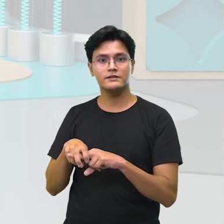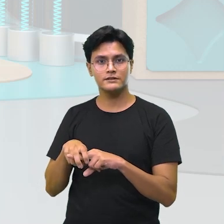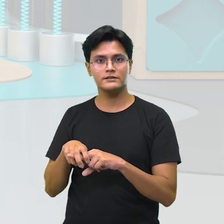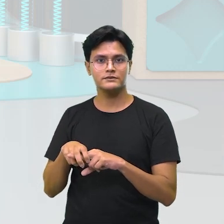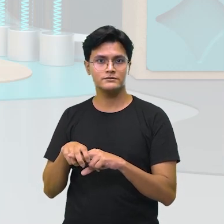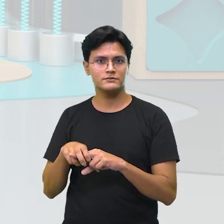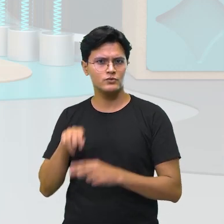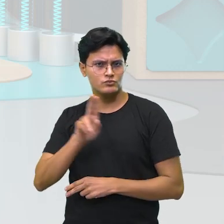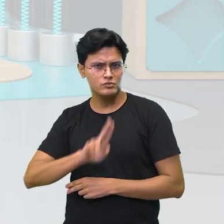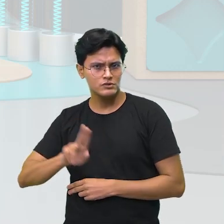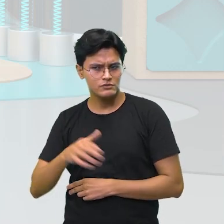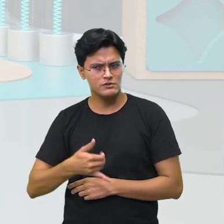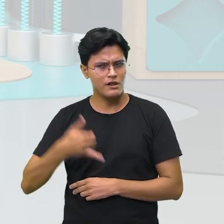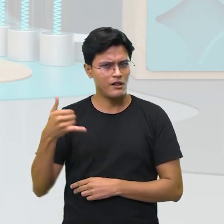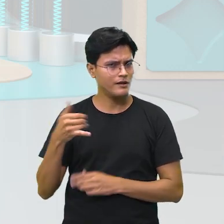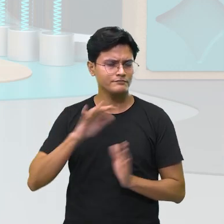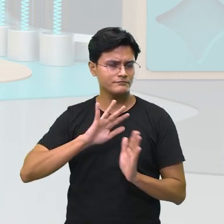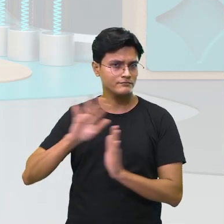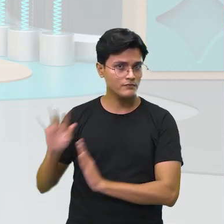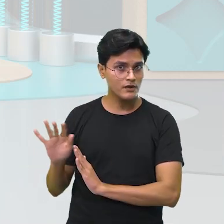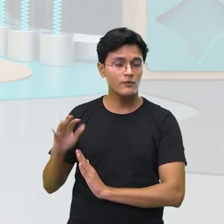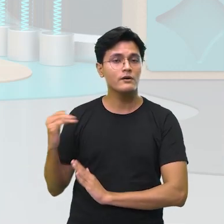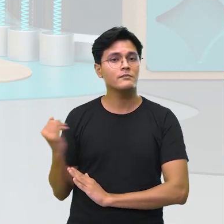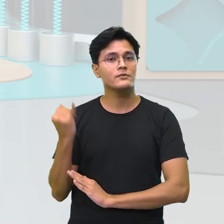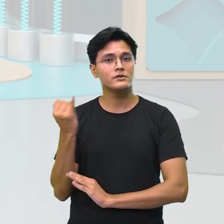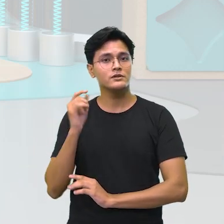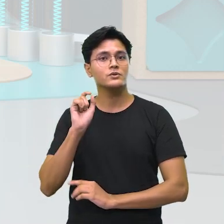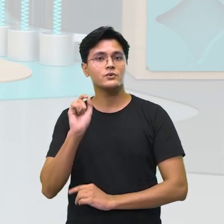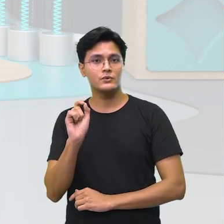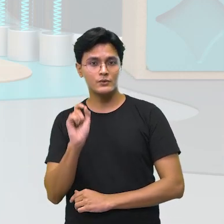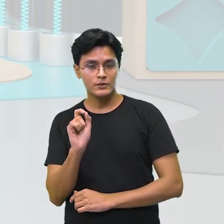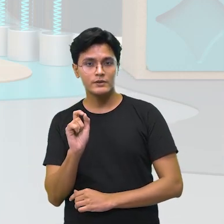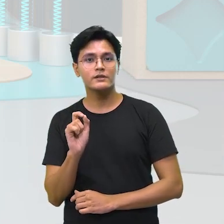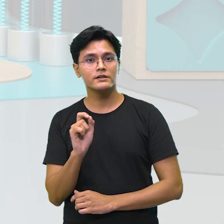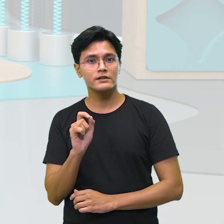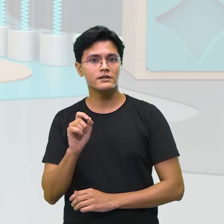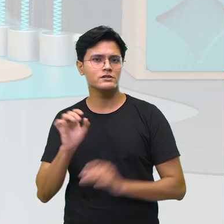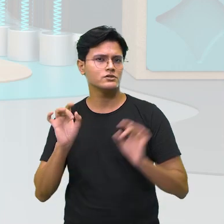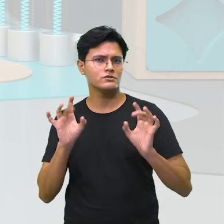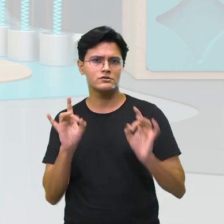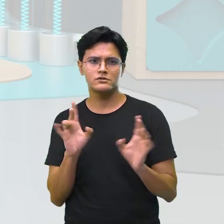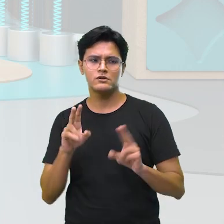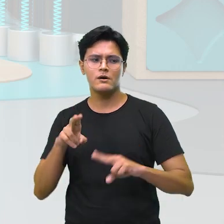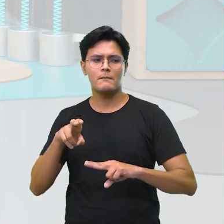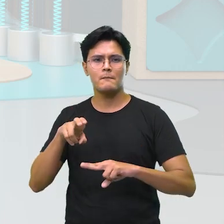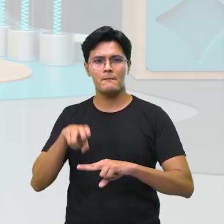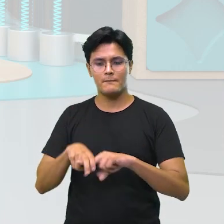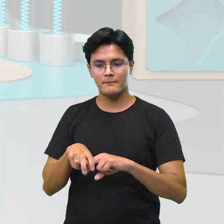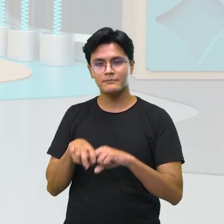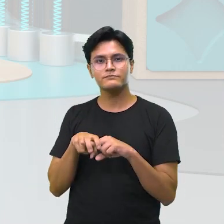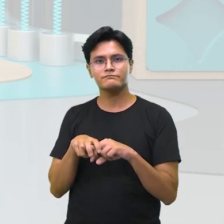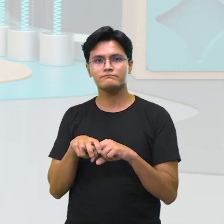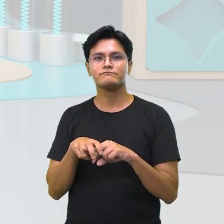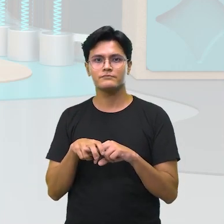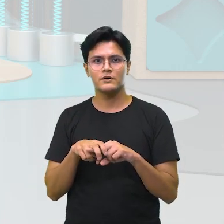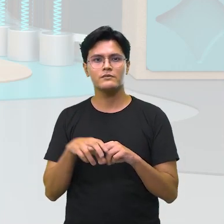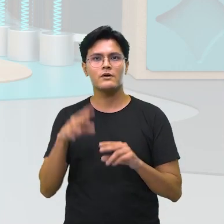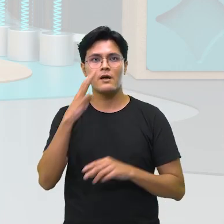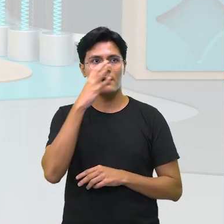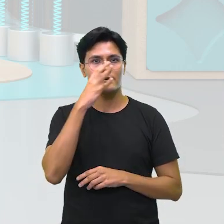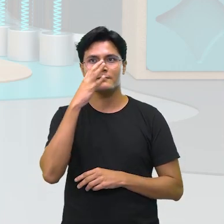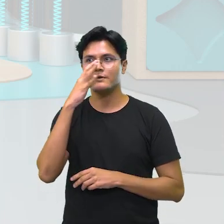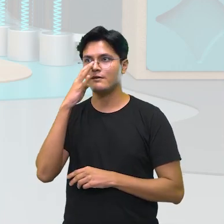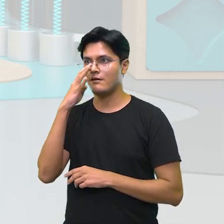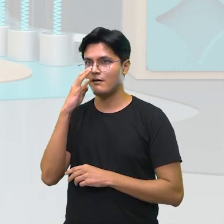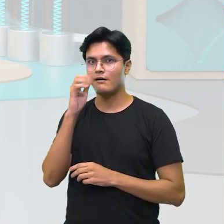mexendo no celular. É importante se desconectar da tecnologia e apreciar o ambiente. Então você está